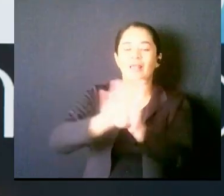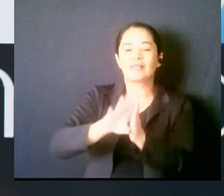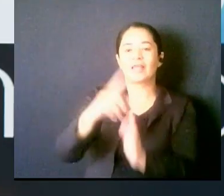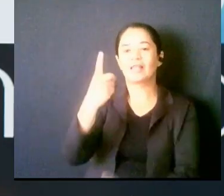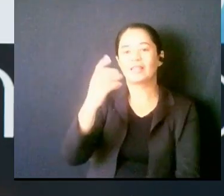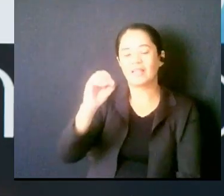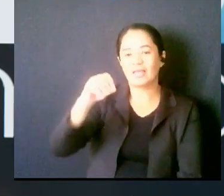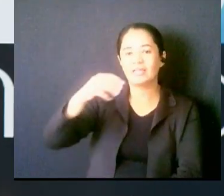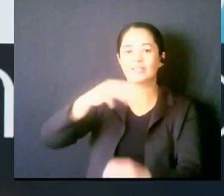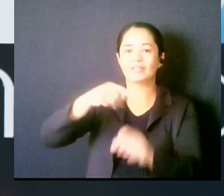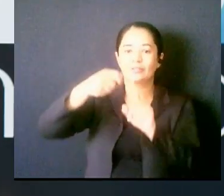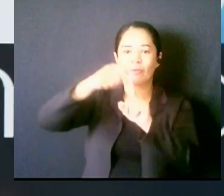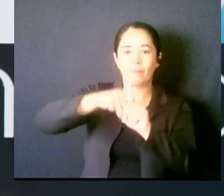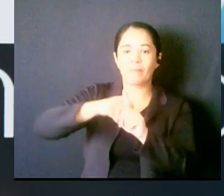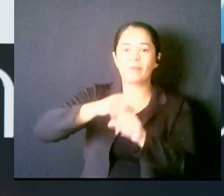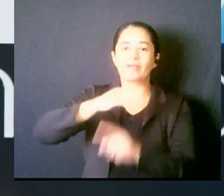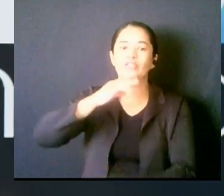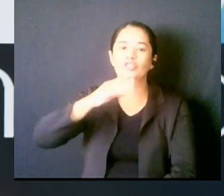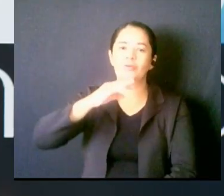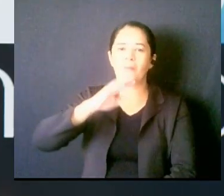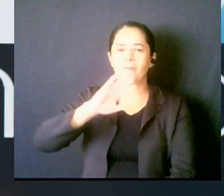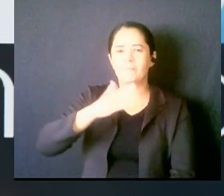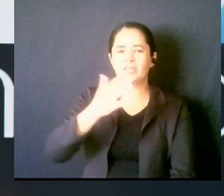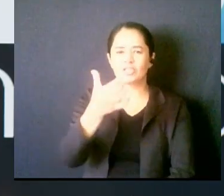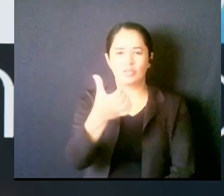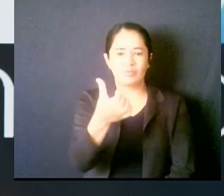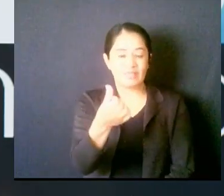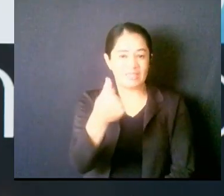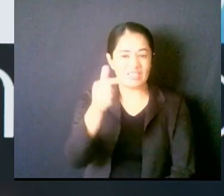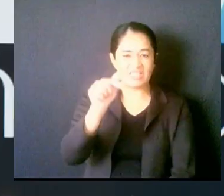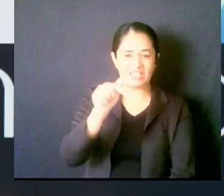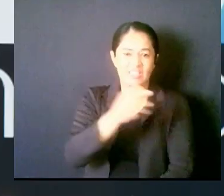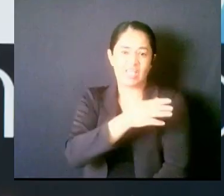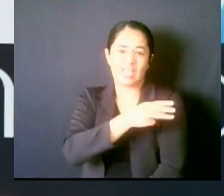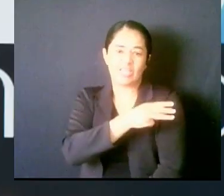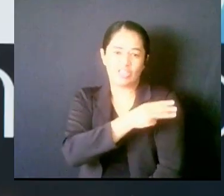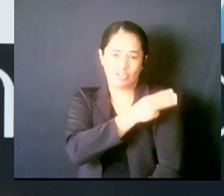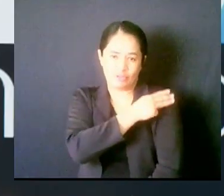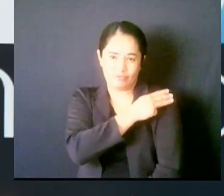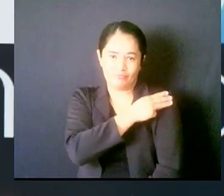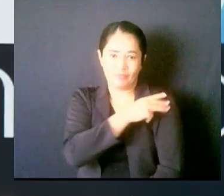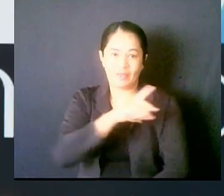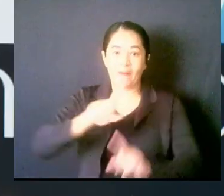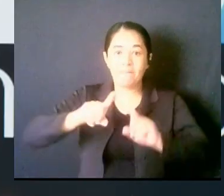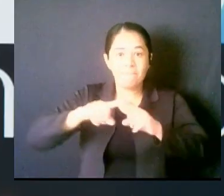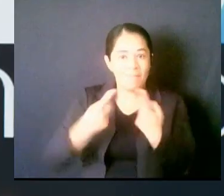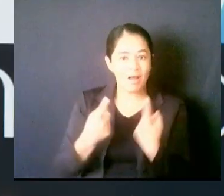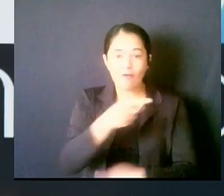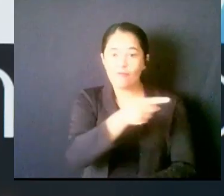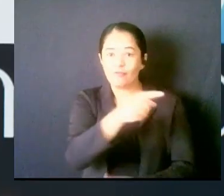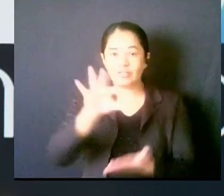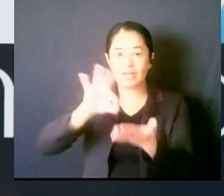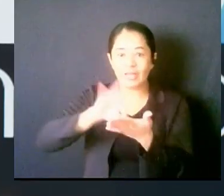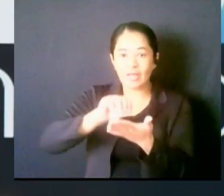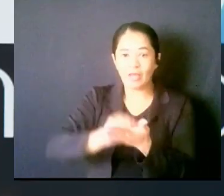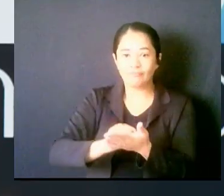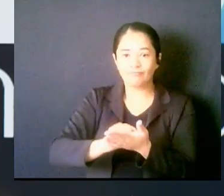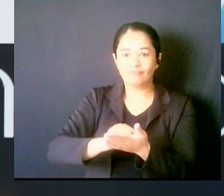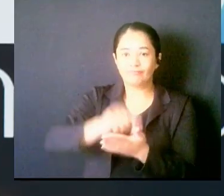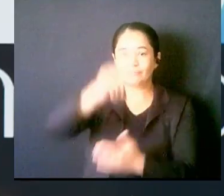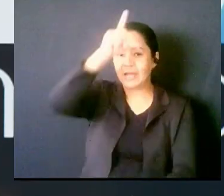inscrição custa aí R$ 67,90. Já para quem for se inscrever para o nível superior, o valor é de R$